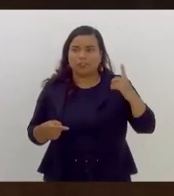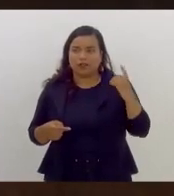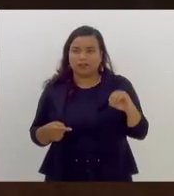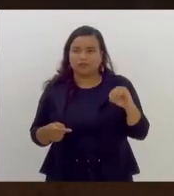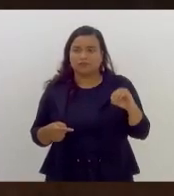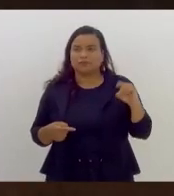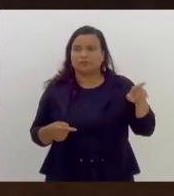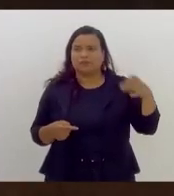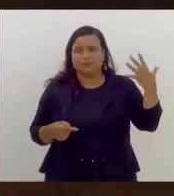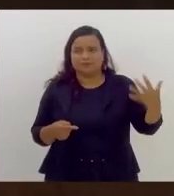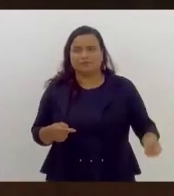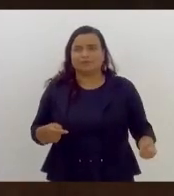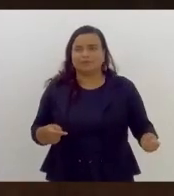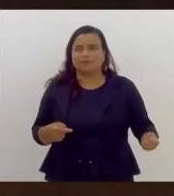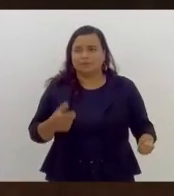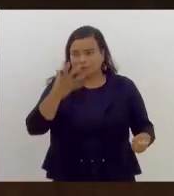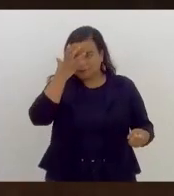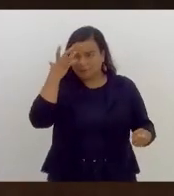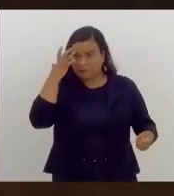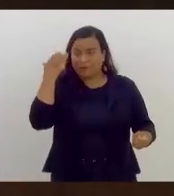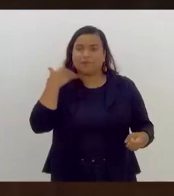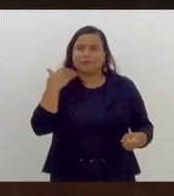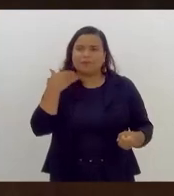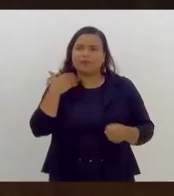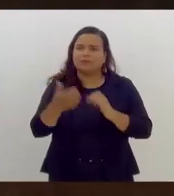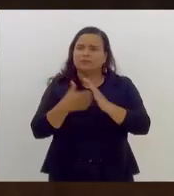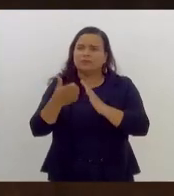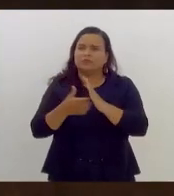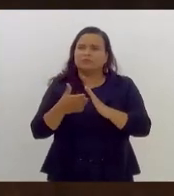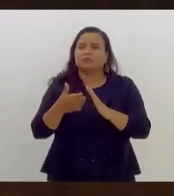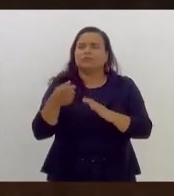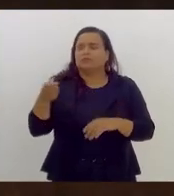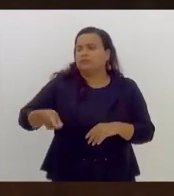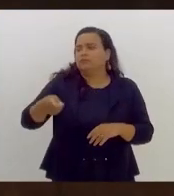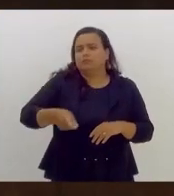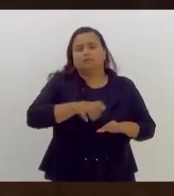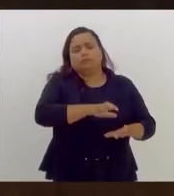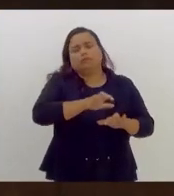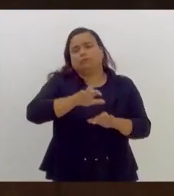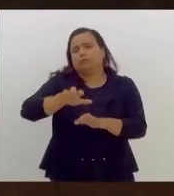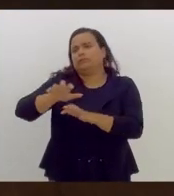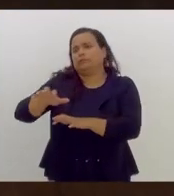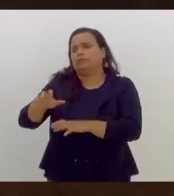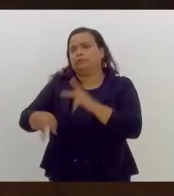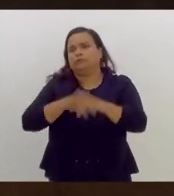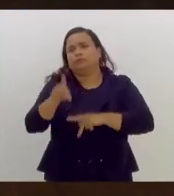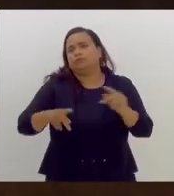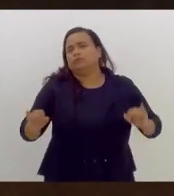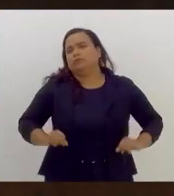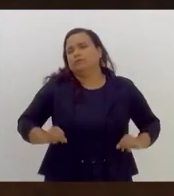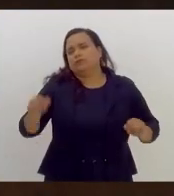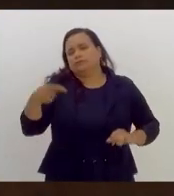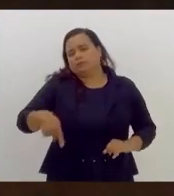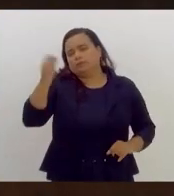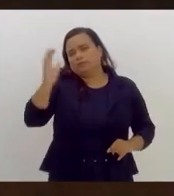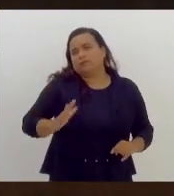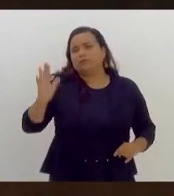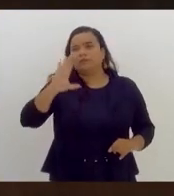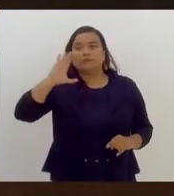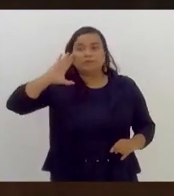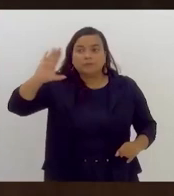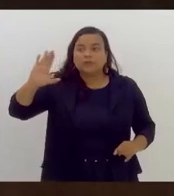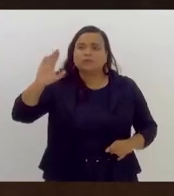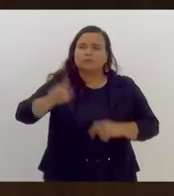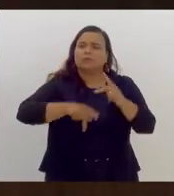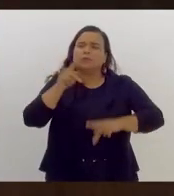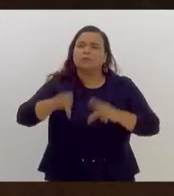seja favorável aos banqueiros que expoliam a população brasileira e, em especial,